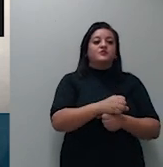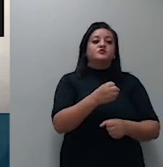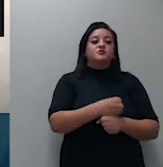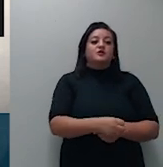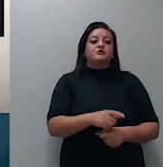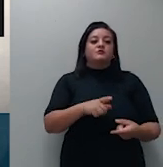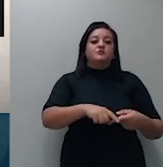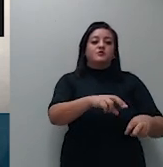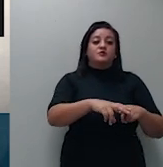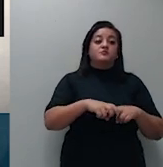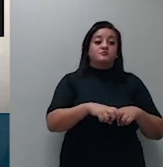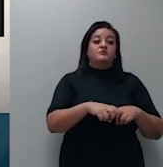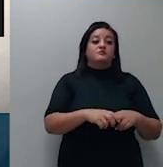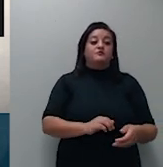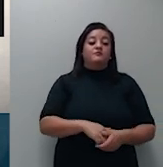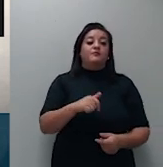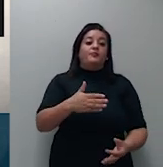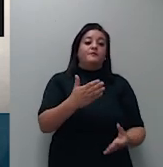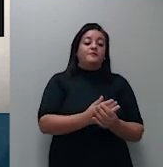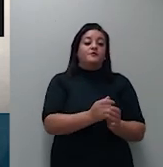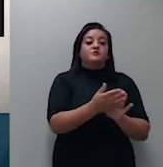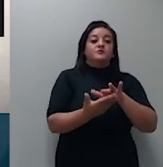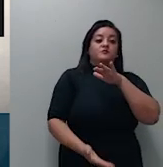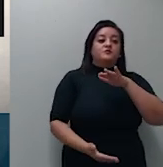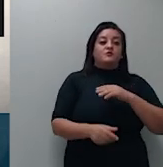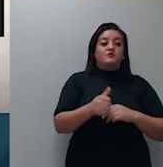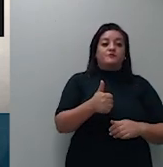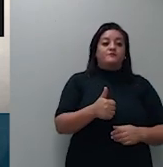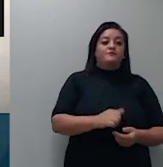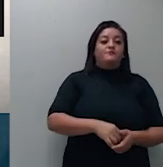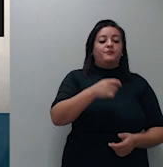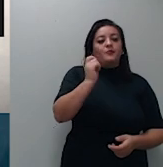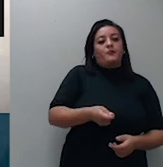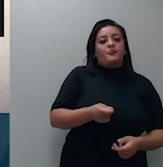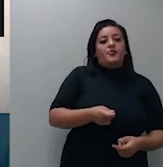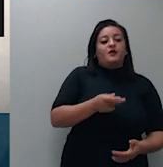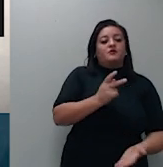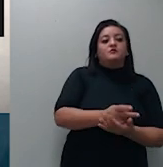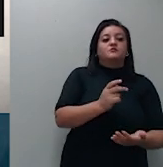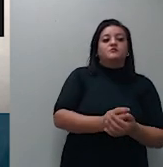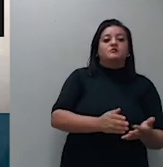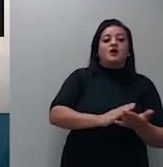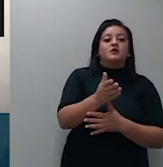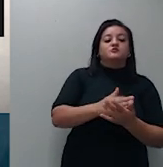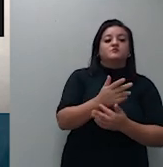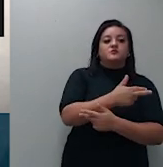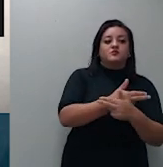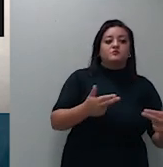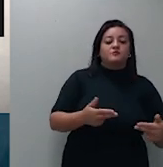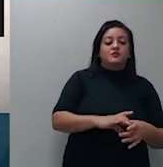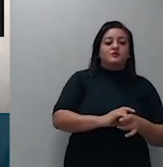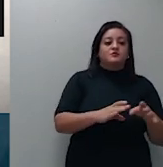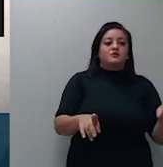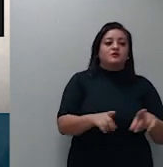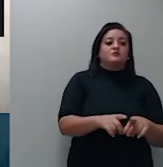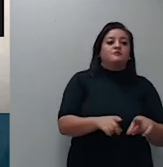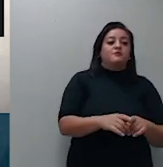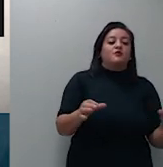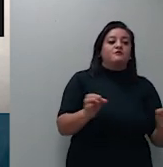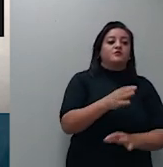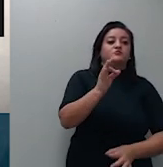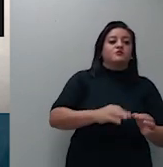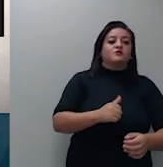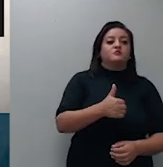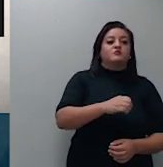vintenária e portanto no caso dos Autos a sentença que homologou a partilha dos bens deixados por ele